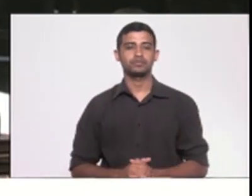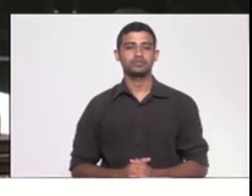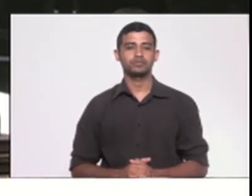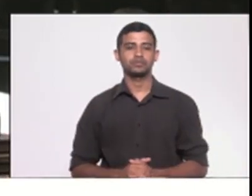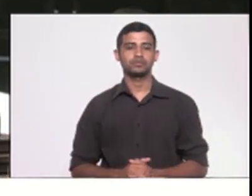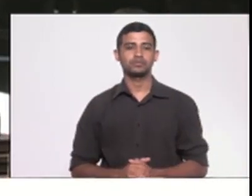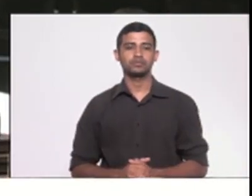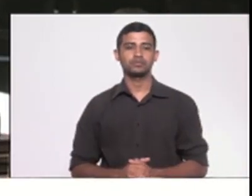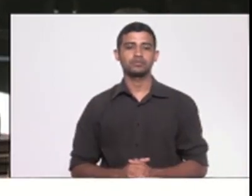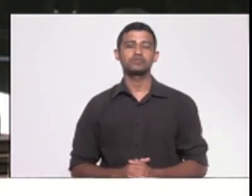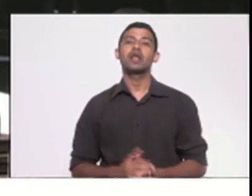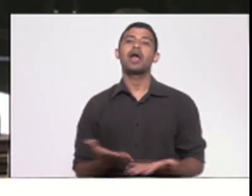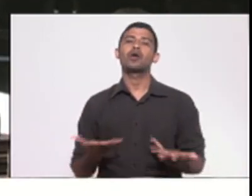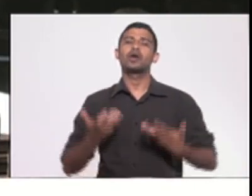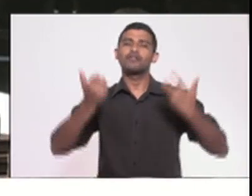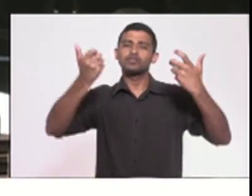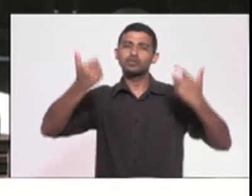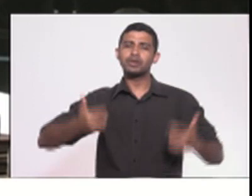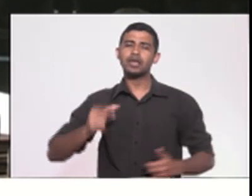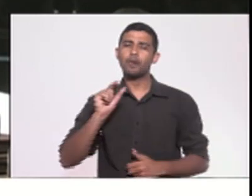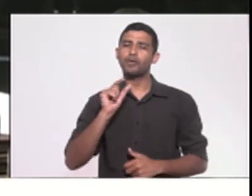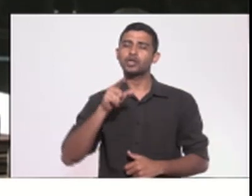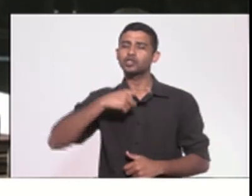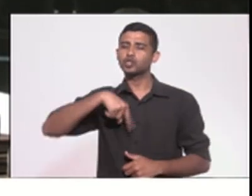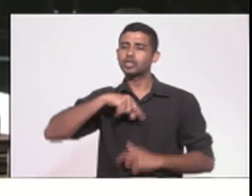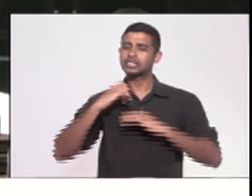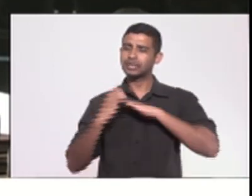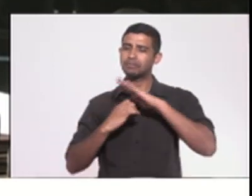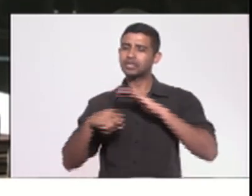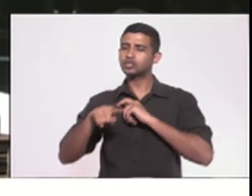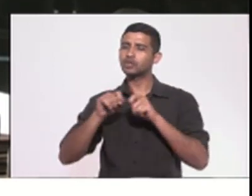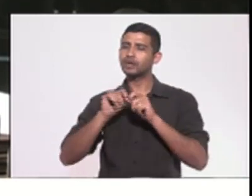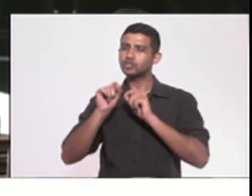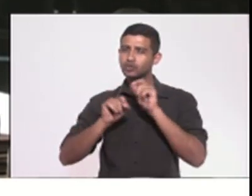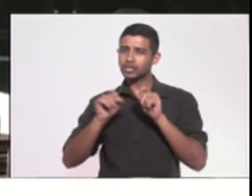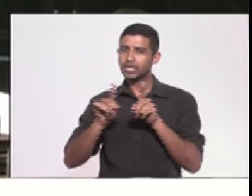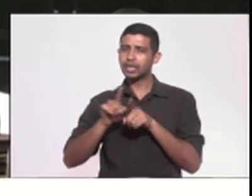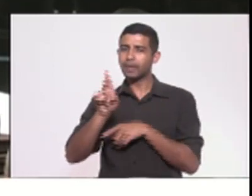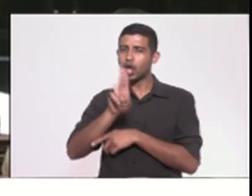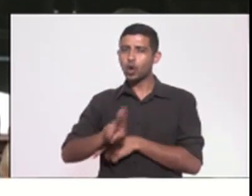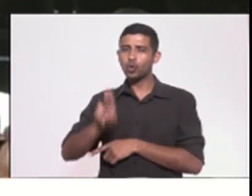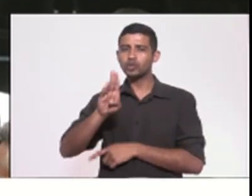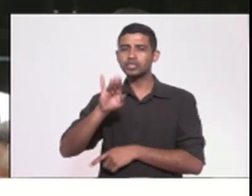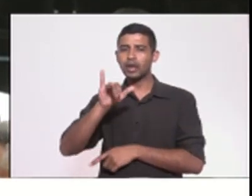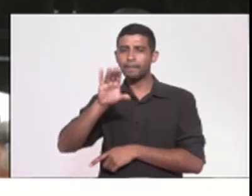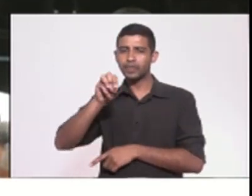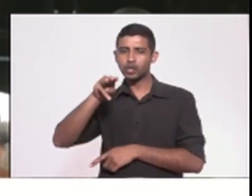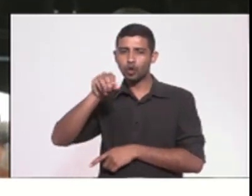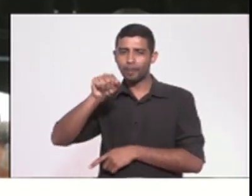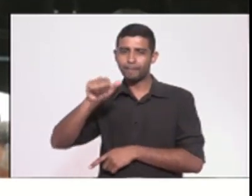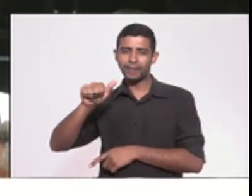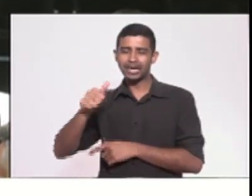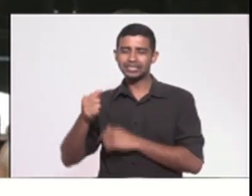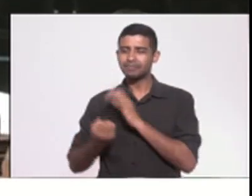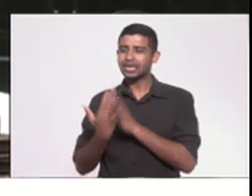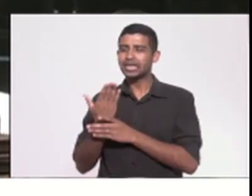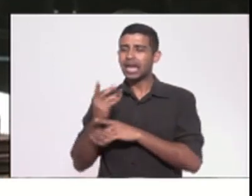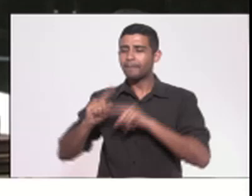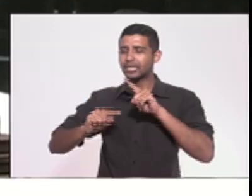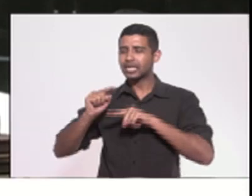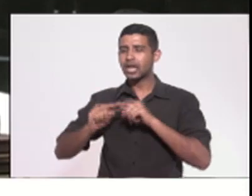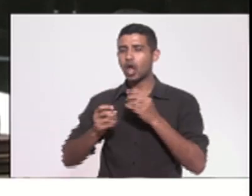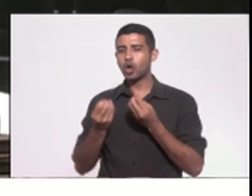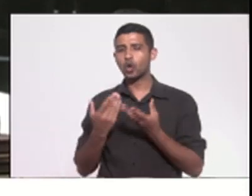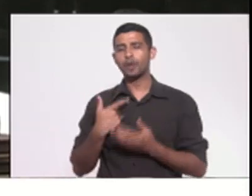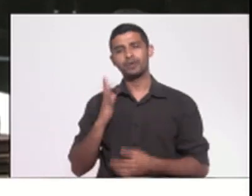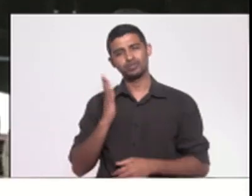Eu vou contar um pouquinho do que é a nossa empresa, o que nós fazemos, como é que a gente utiliza biomassa para criar novos materiais. Já estou